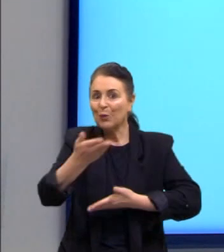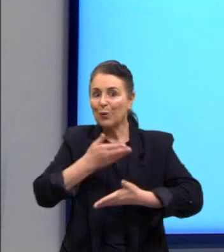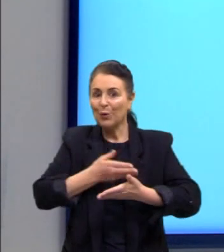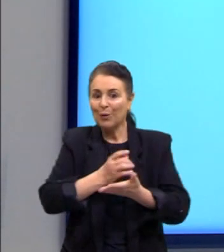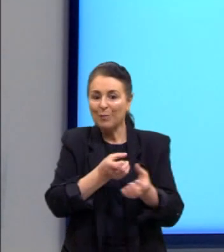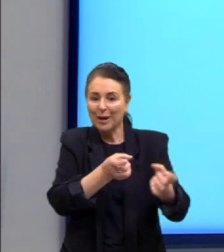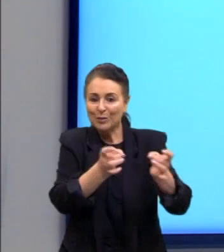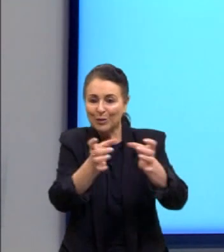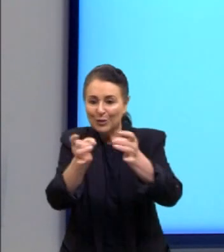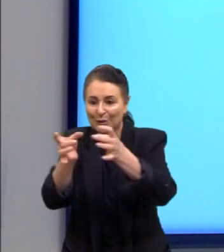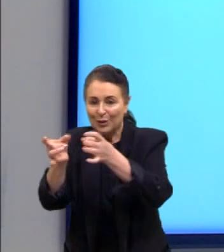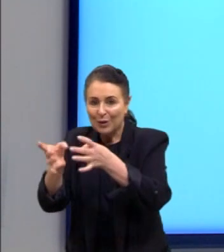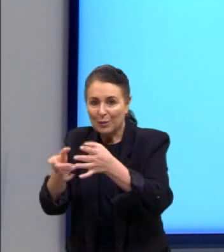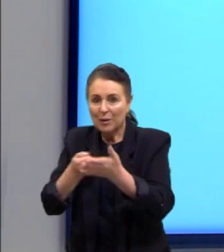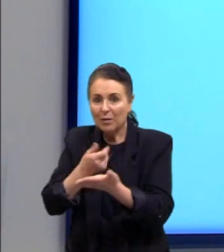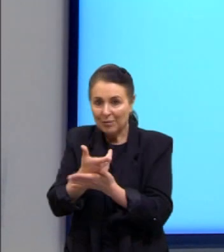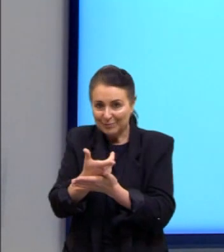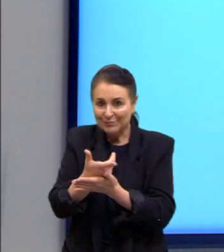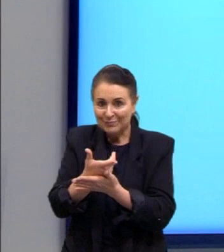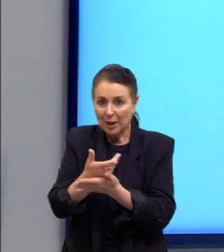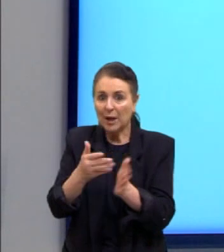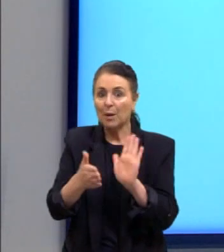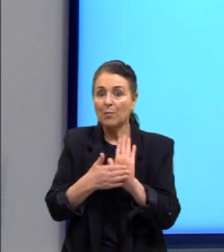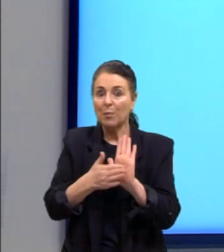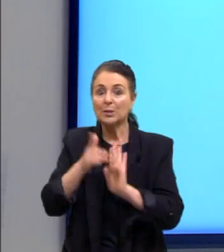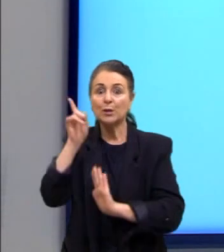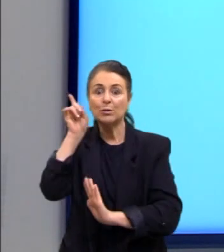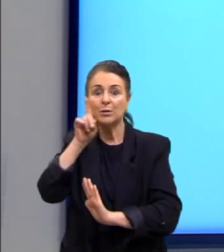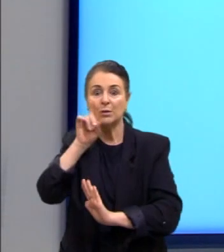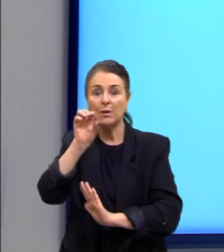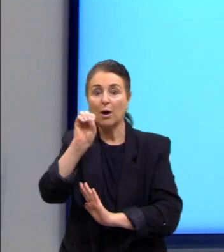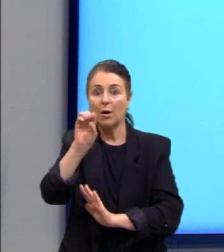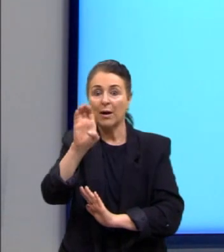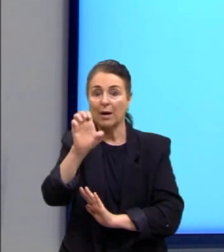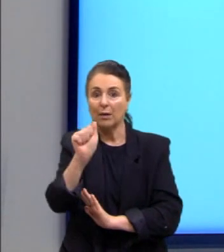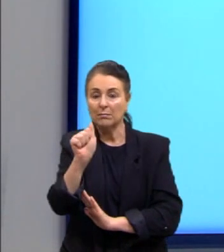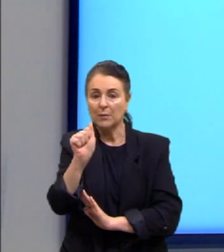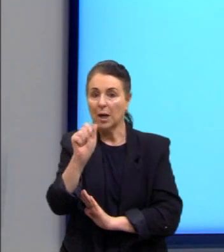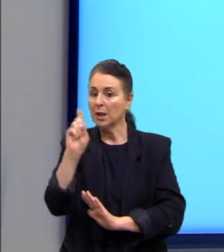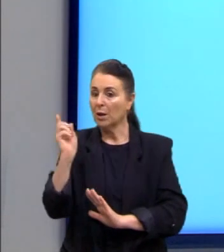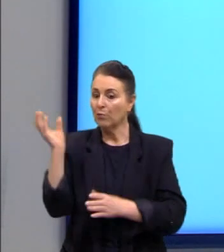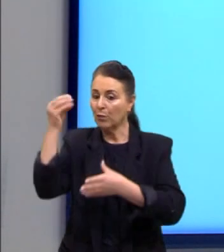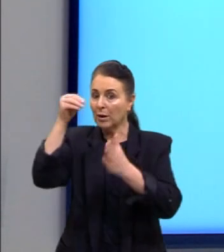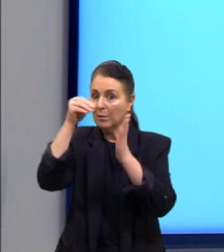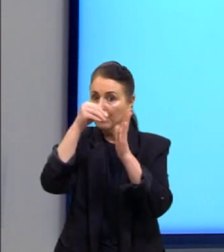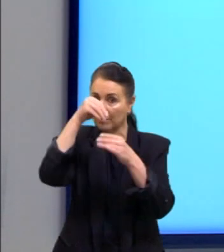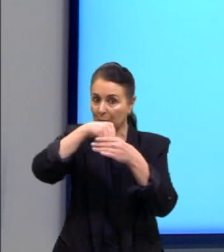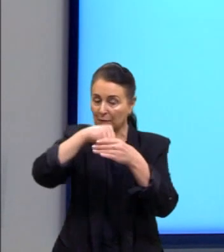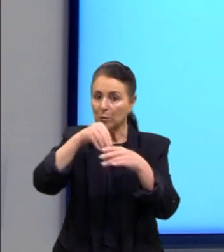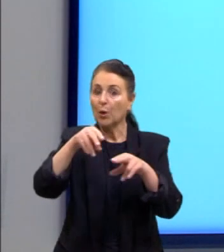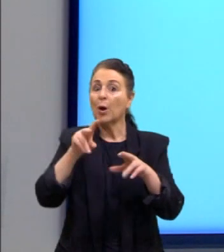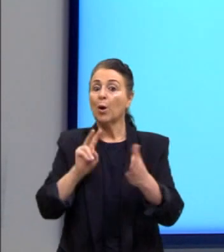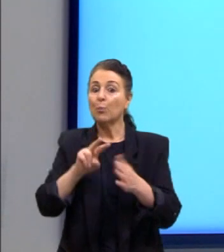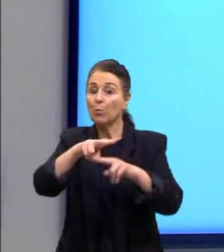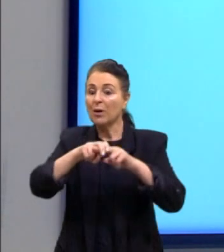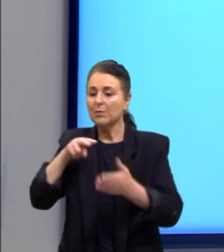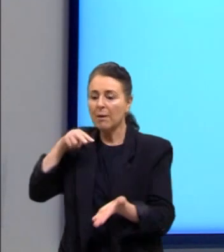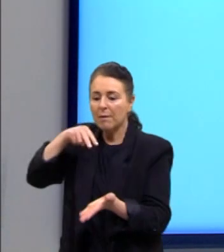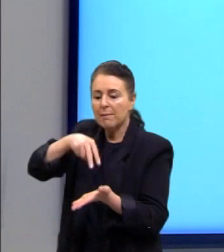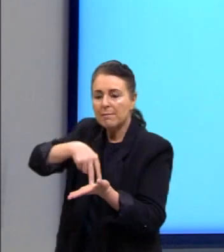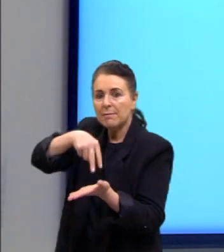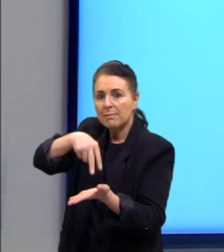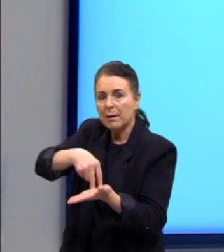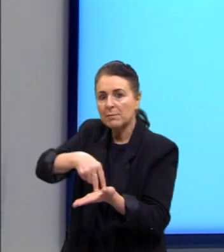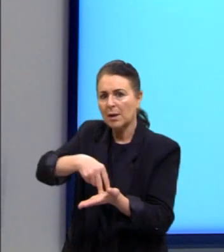pelos Estados Unidos né a ou é a não foi implementado por conta da resistência de países como Brasil e